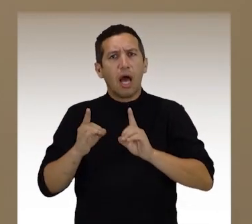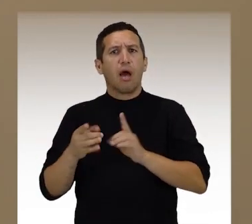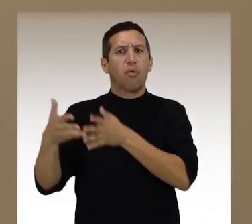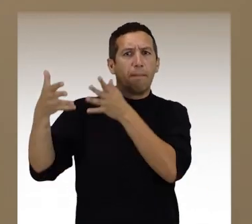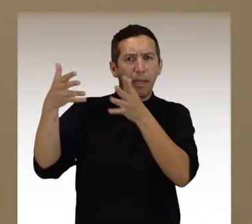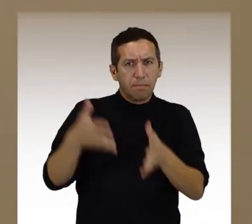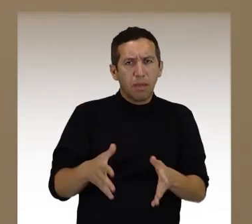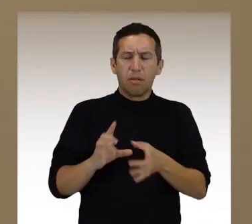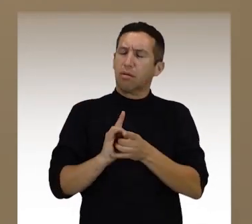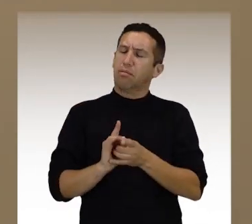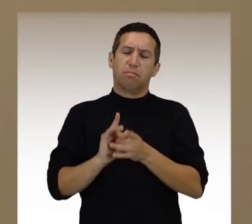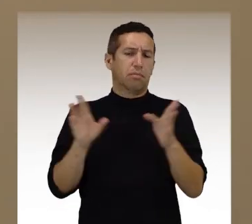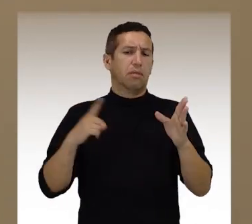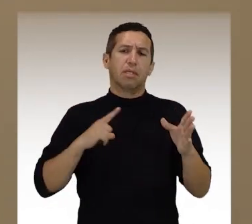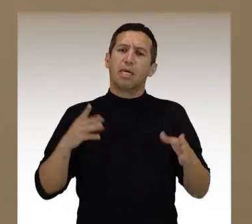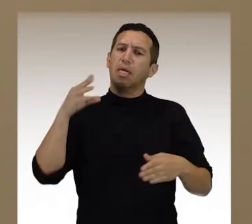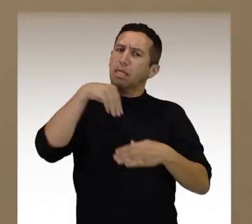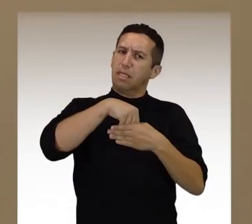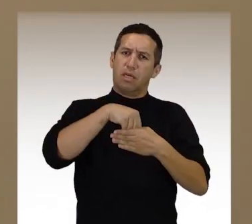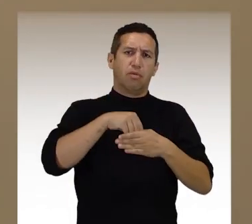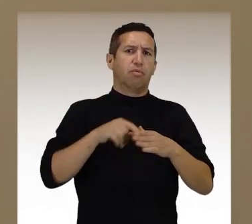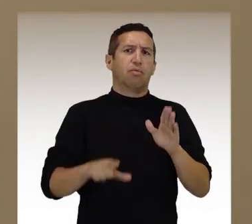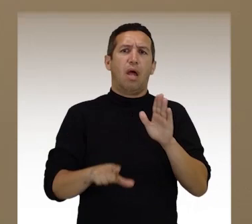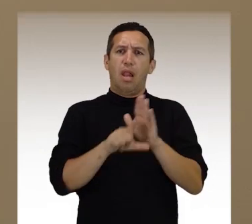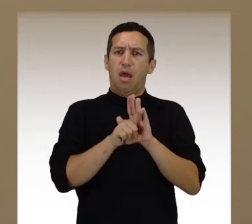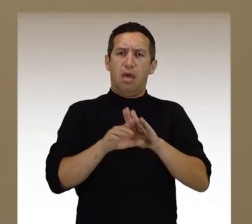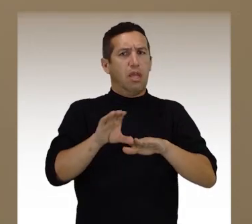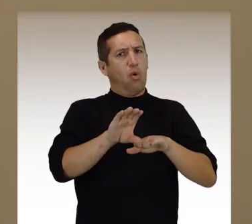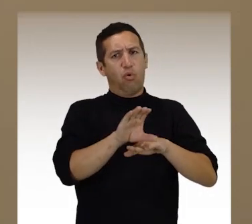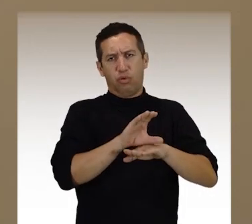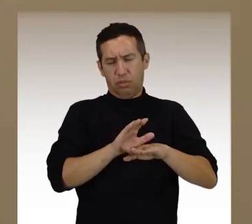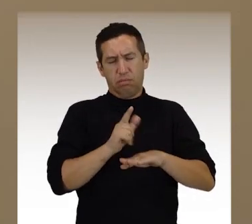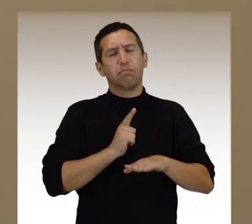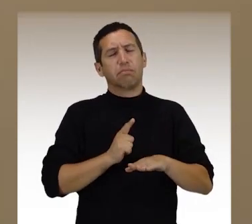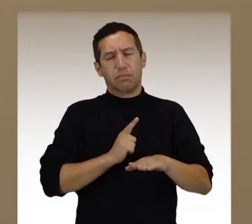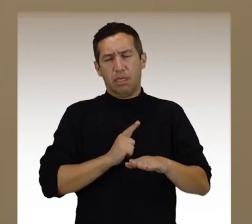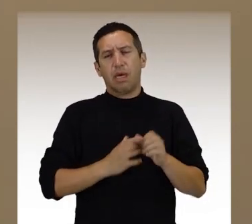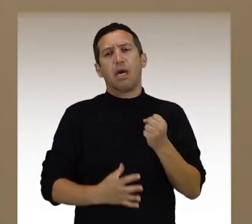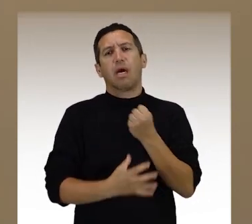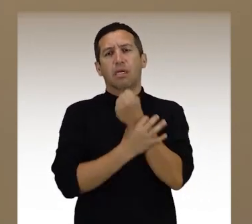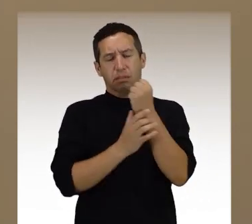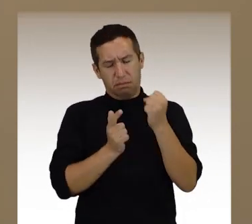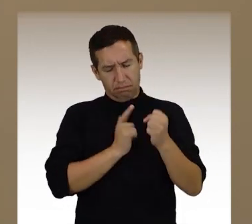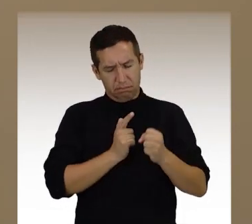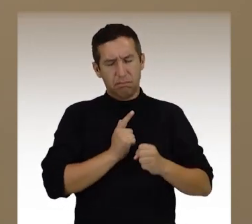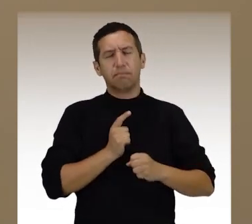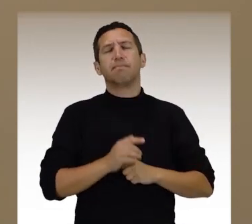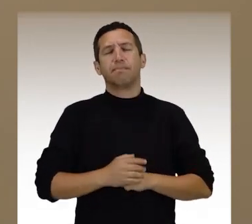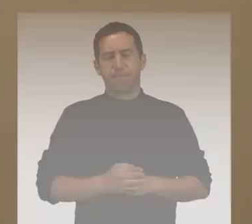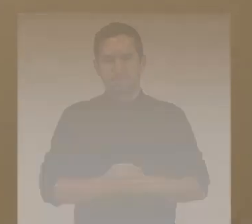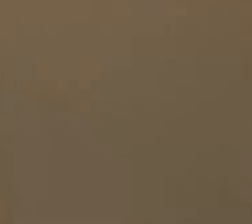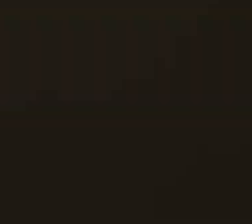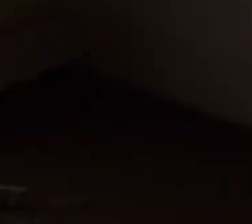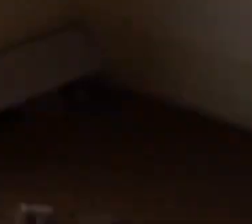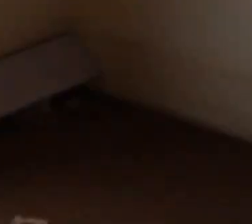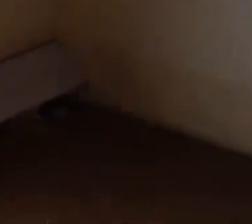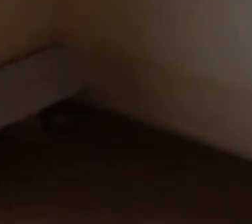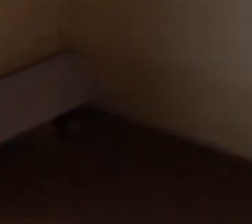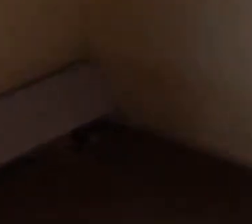por princípios como acesso, escuta, diálogo, participação, todos previstos na nossa Constituição